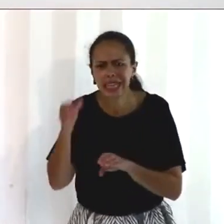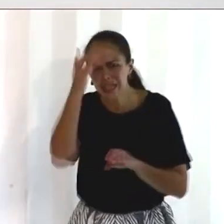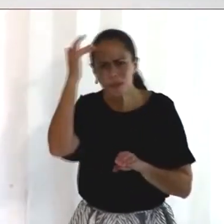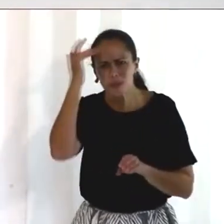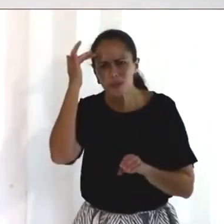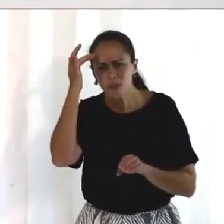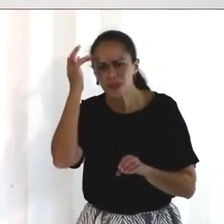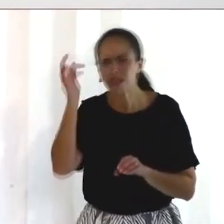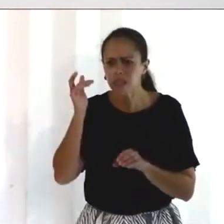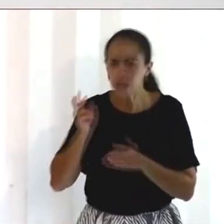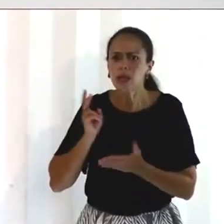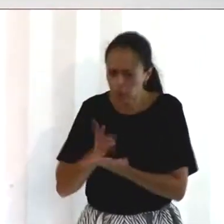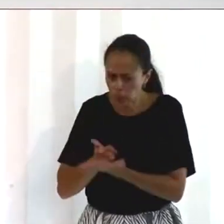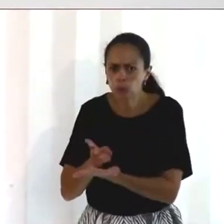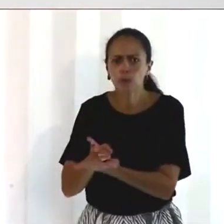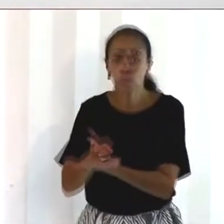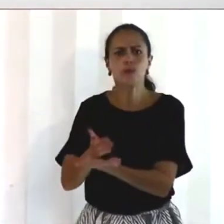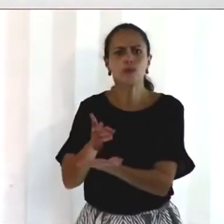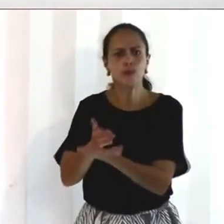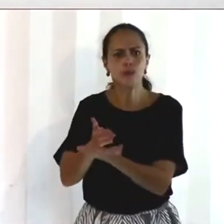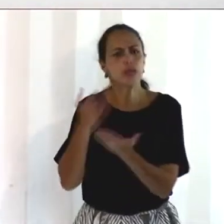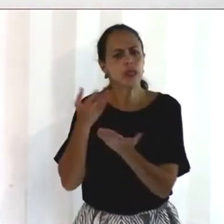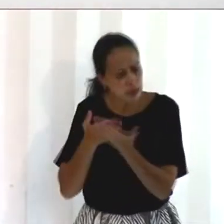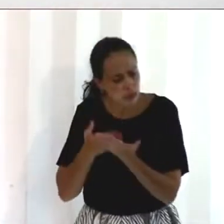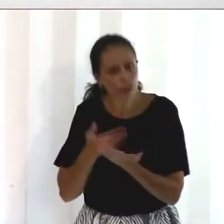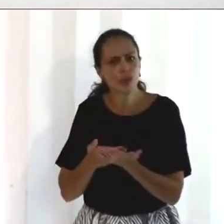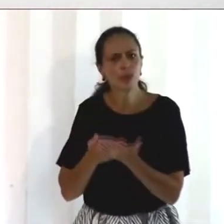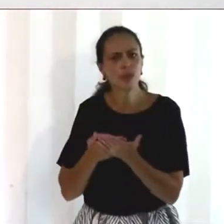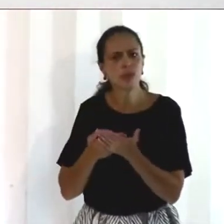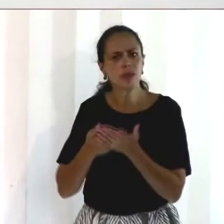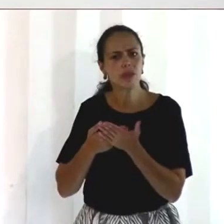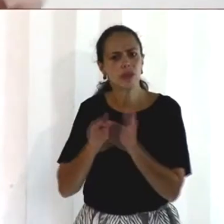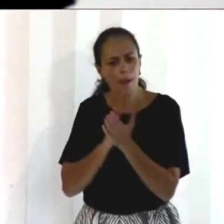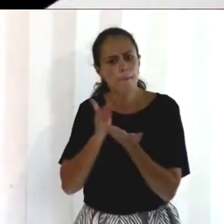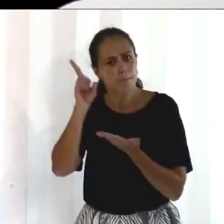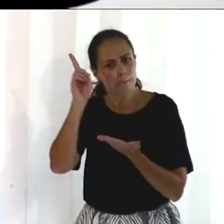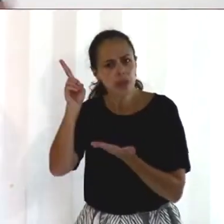pessoas continuassem a fazer discipulados com outras pessoas.